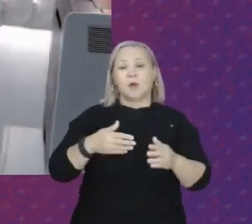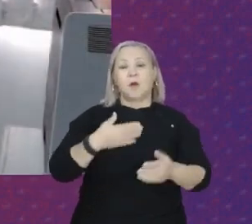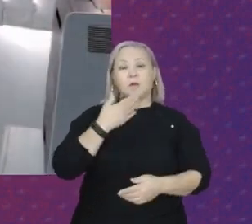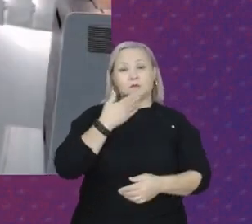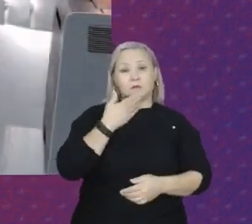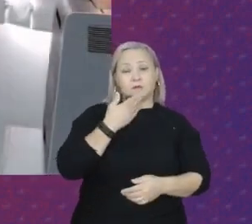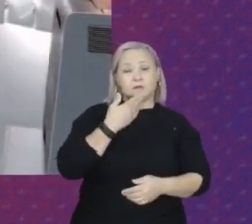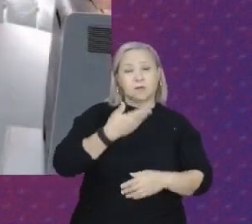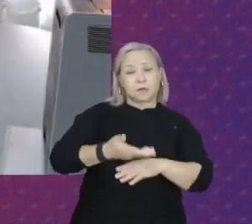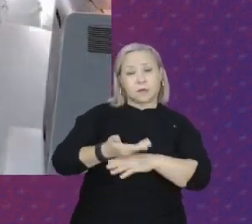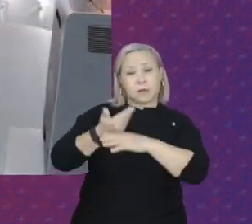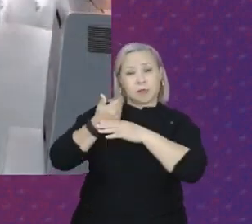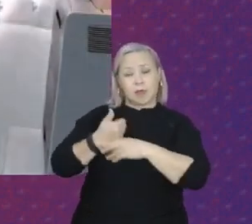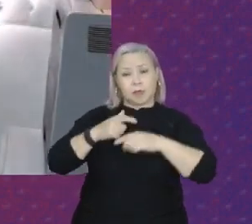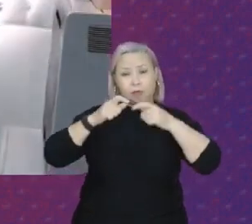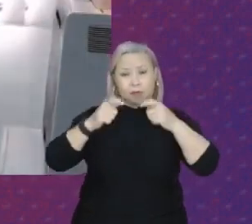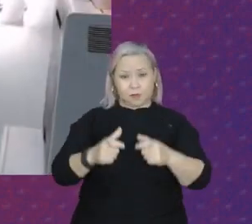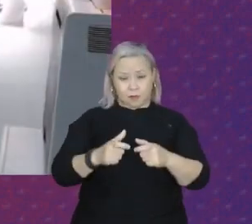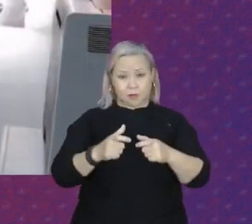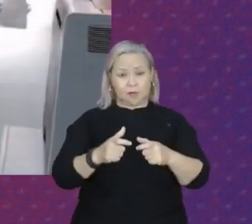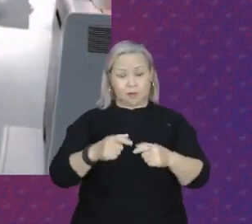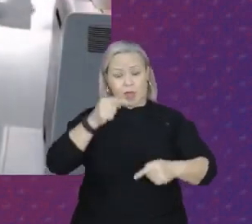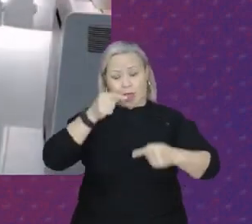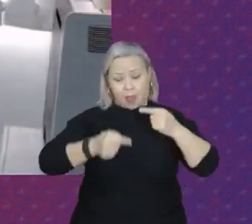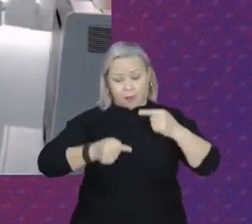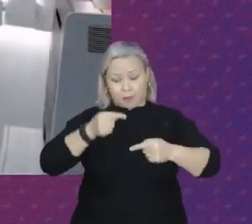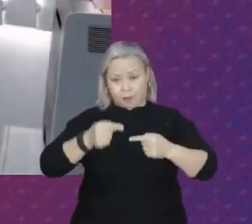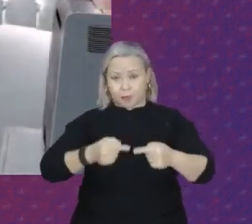pleiteantes, né, ao espaço político